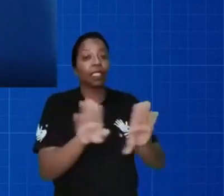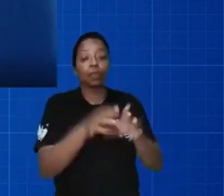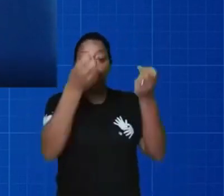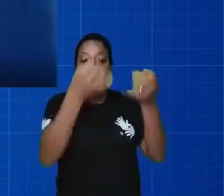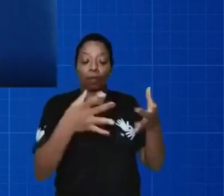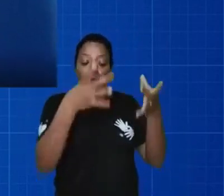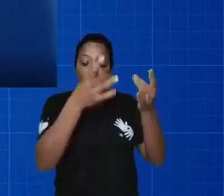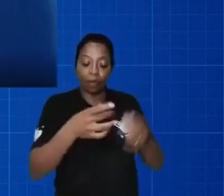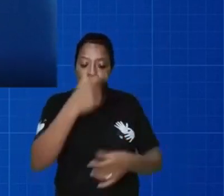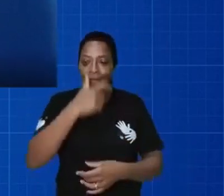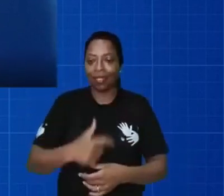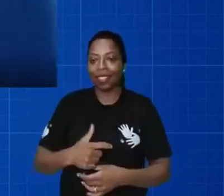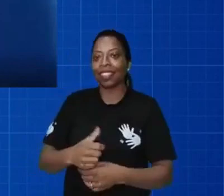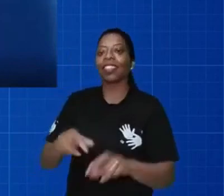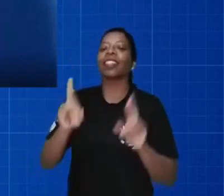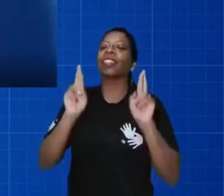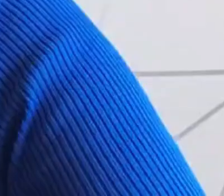palestras sobre esses temas tão importantes.